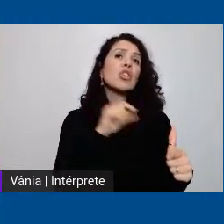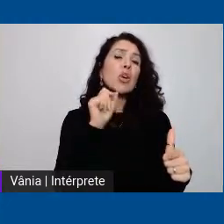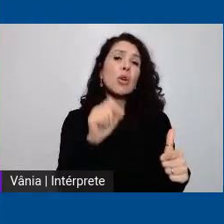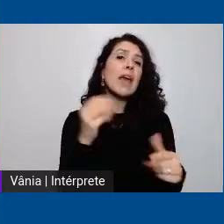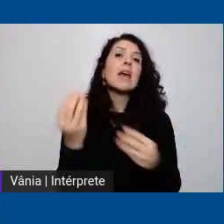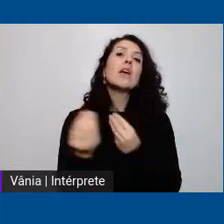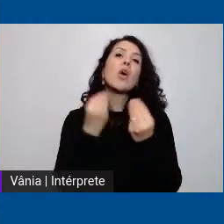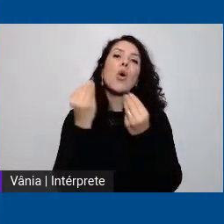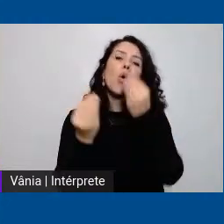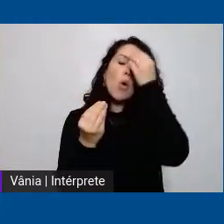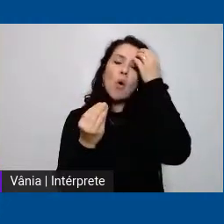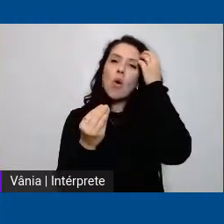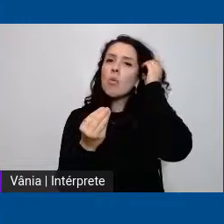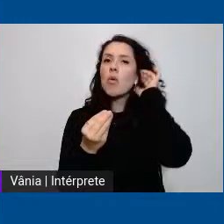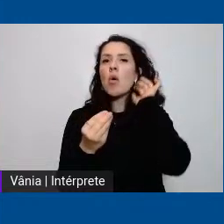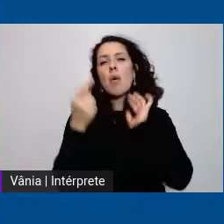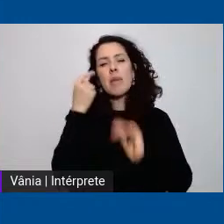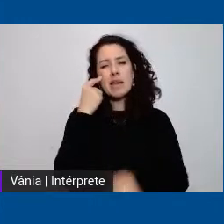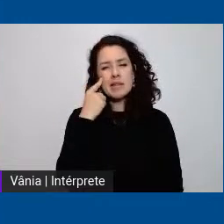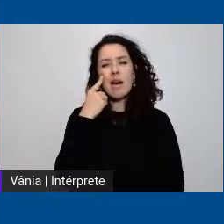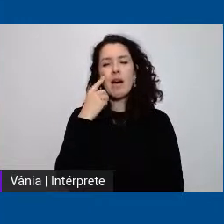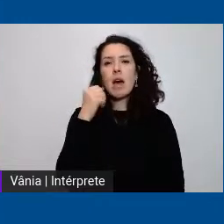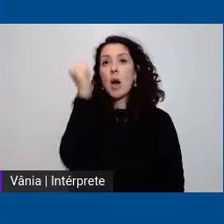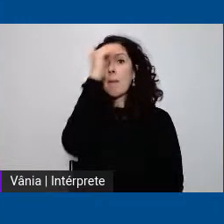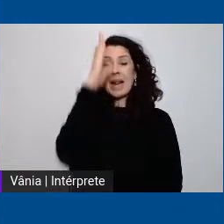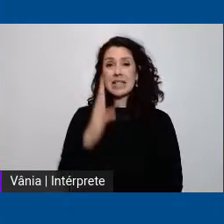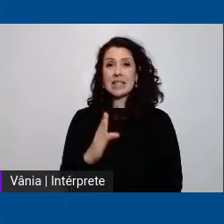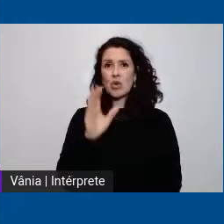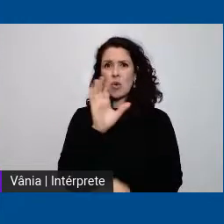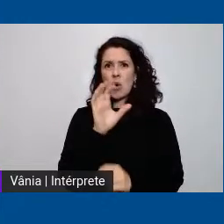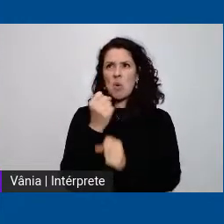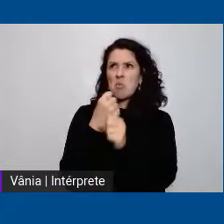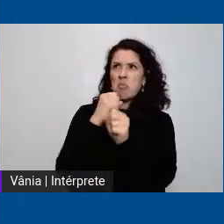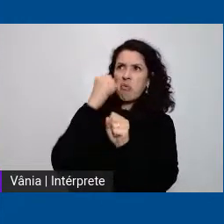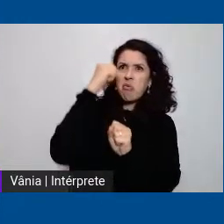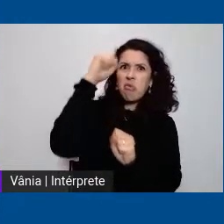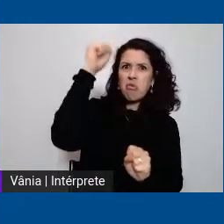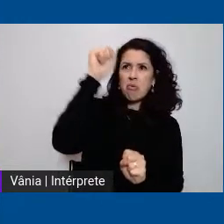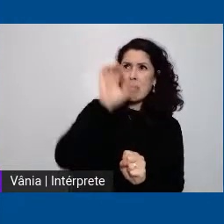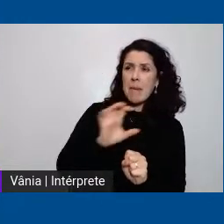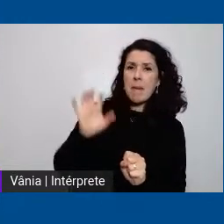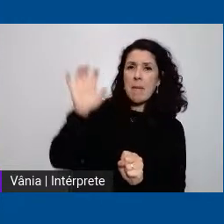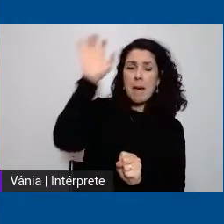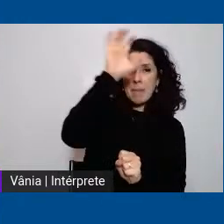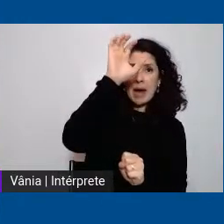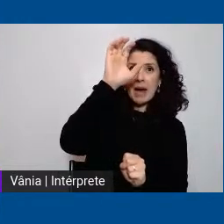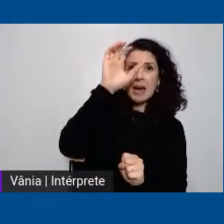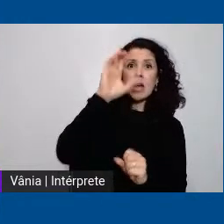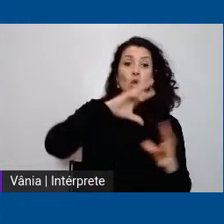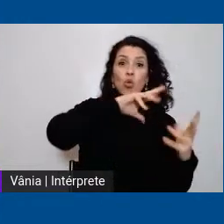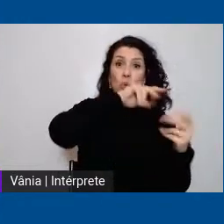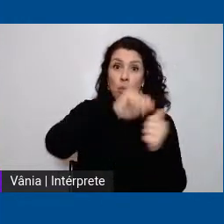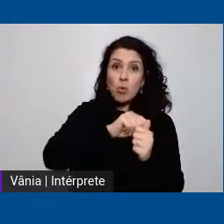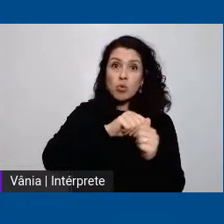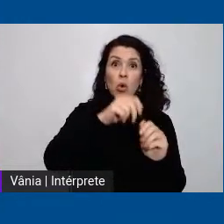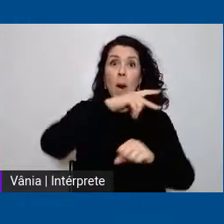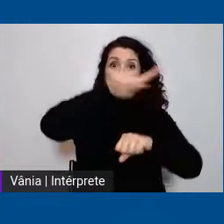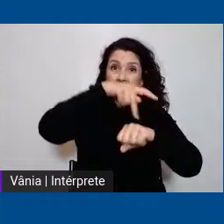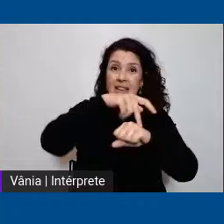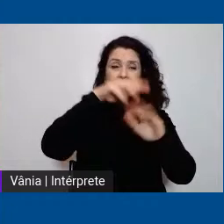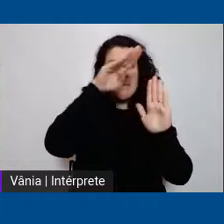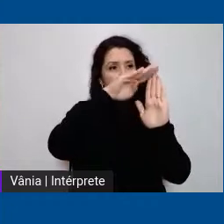dimensão continental do país, né? O Brasil é o quinto maior país do mundo. Então, é muito difícil